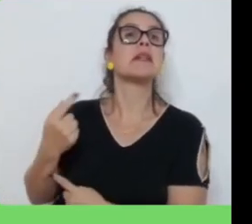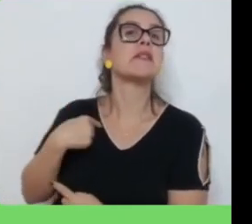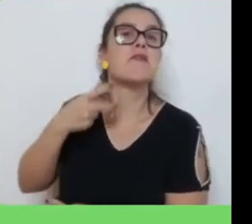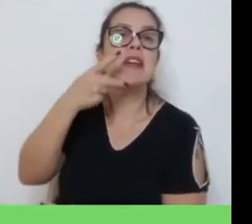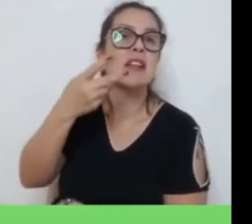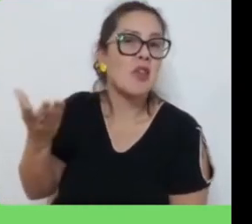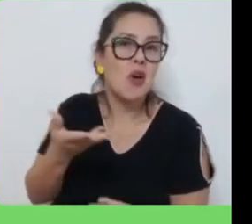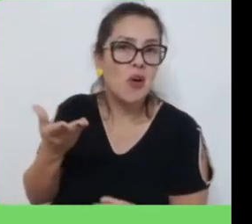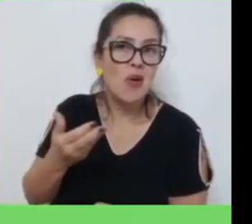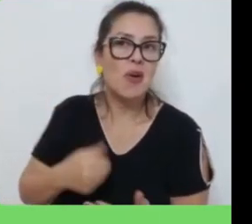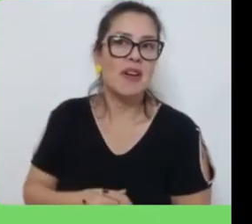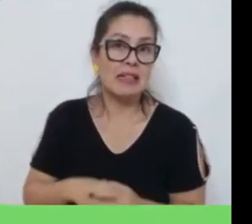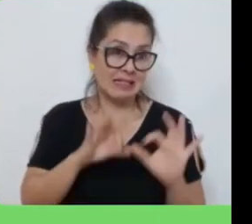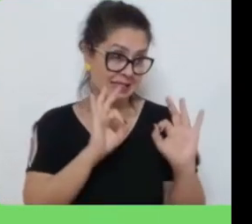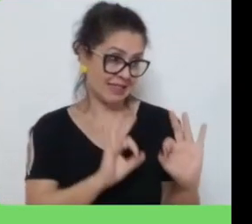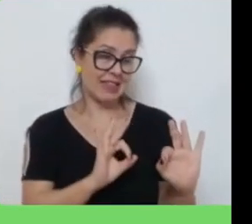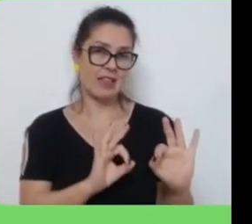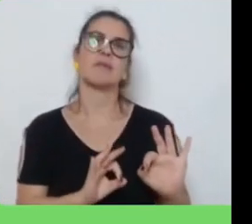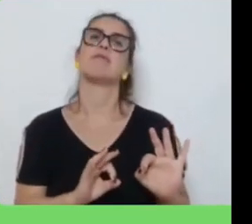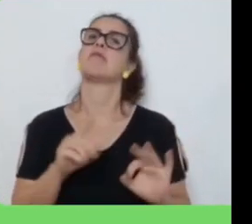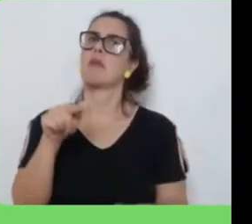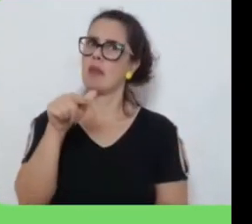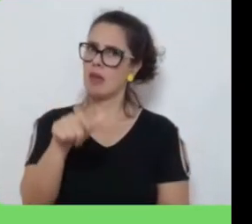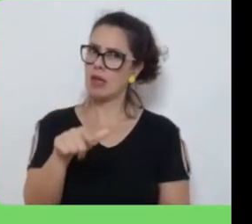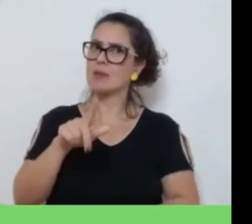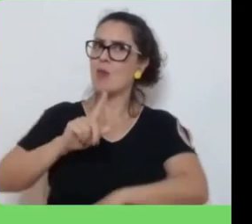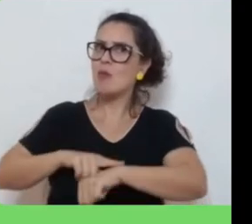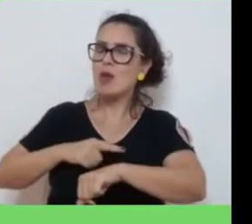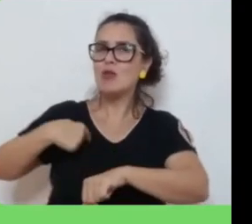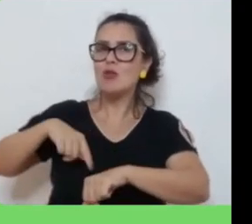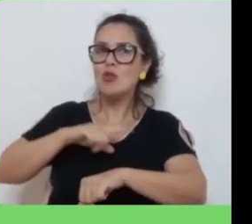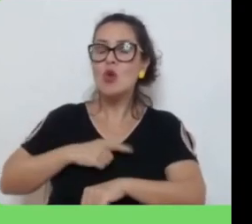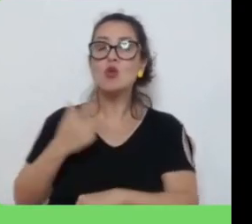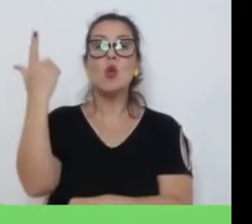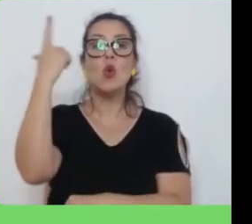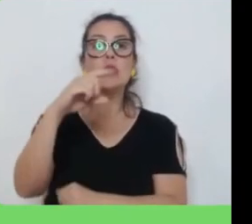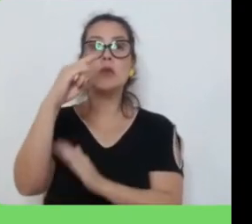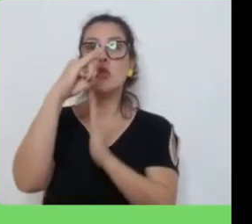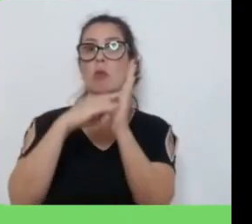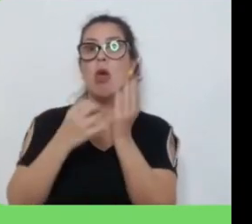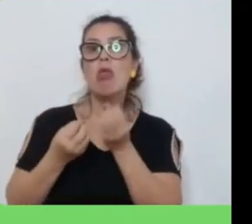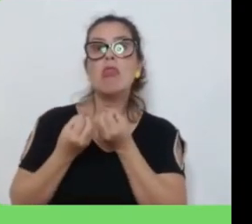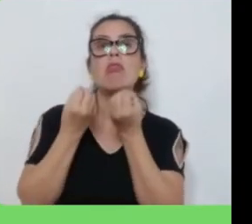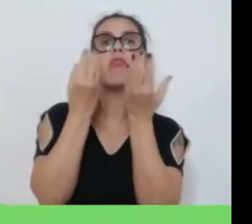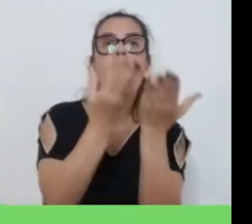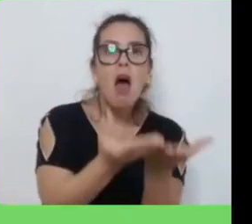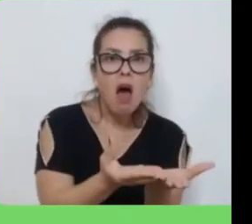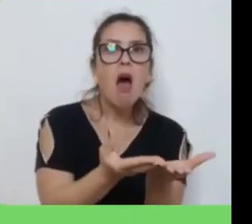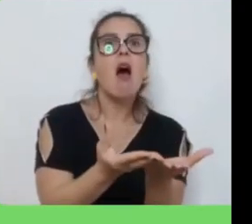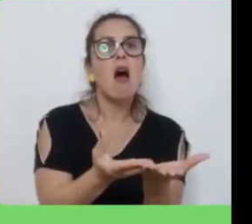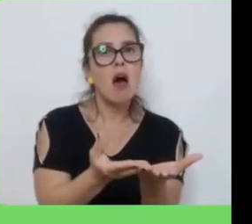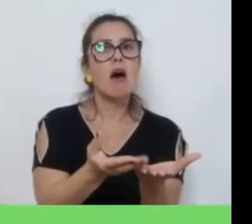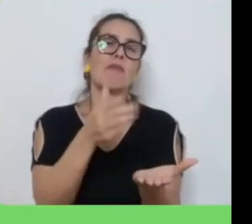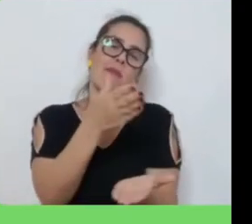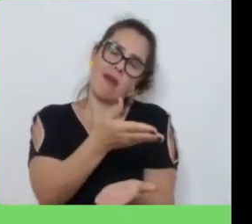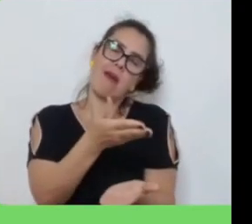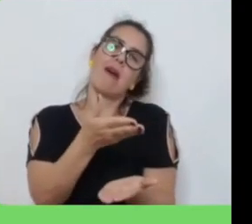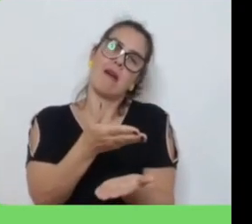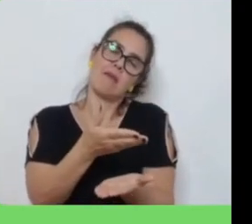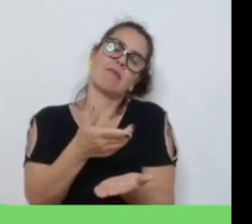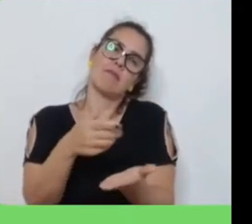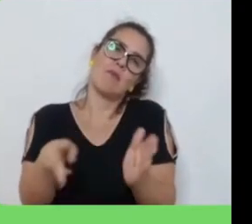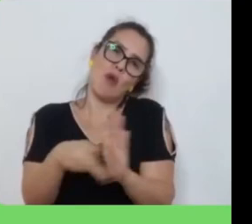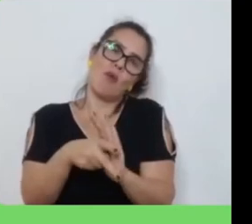exato aí foi quando a gente realmente conseguiu entregar o documento a cartilha Lula Play né pro pro Lula